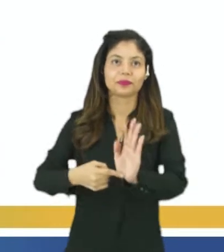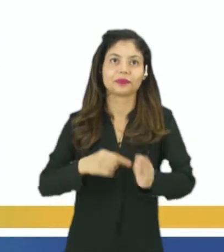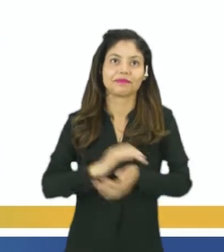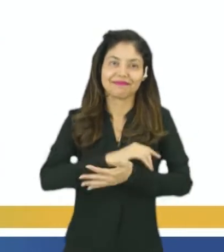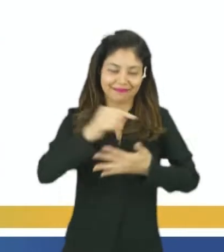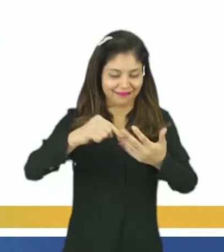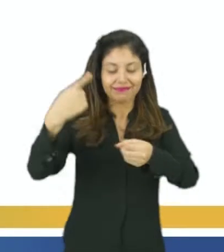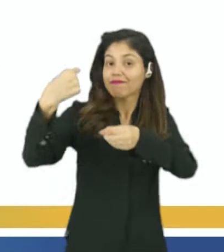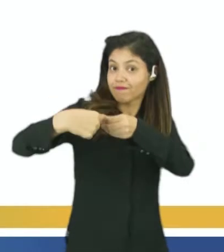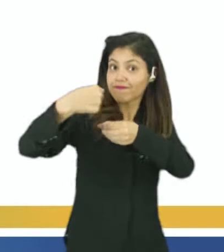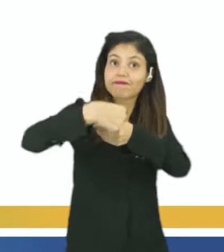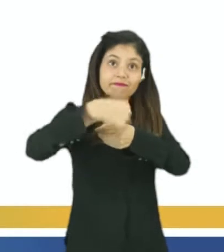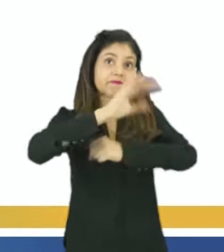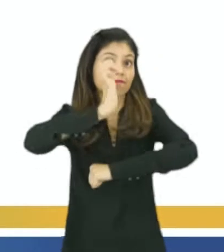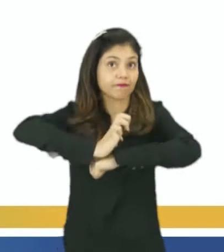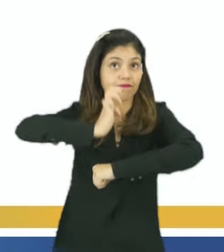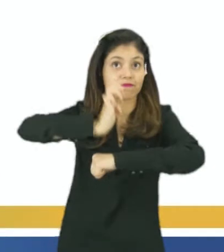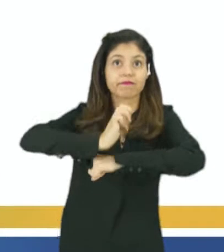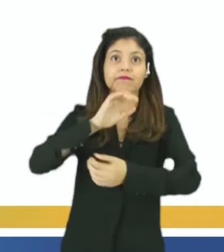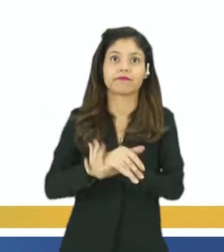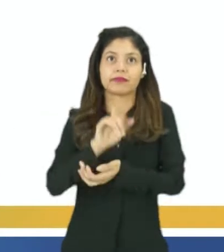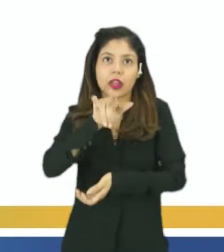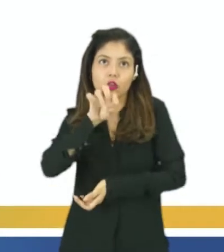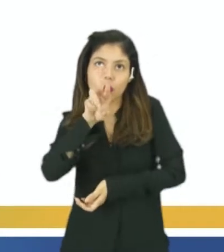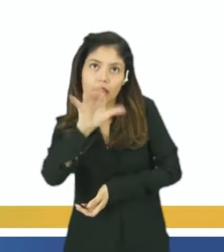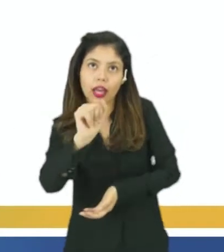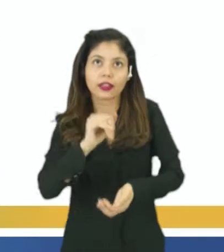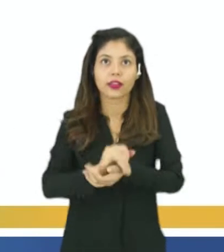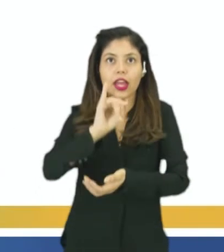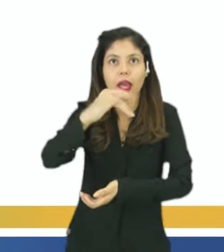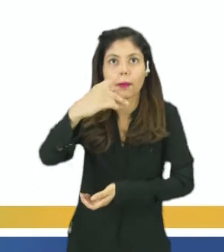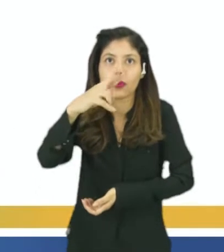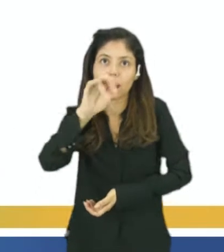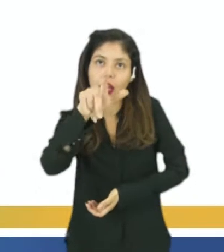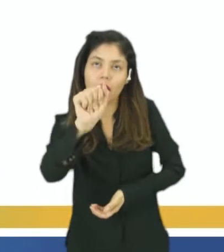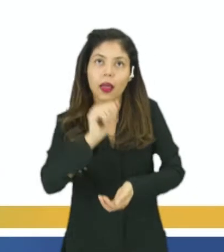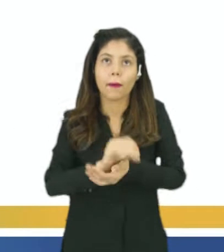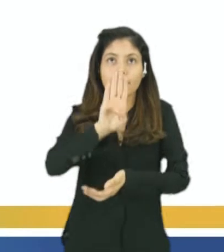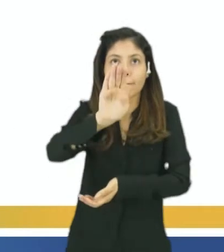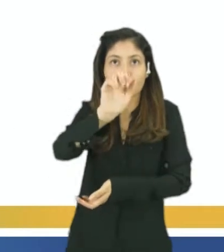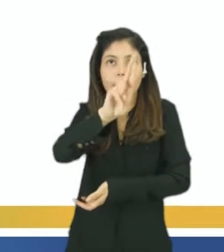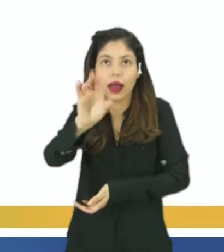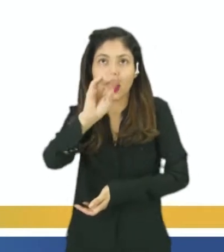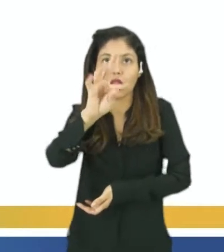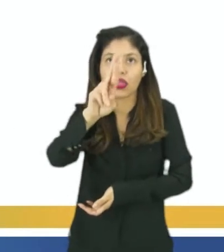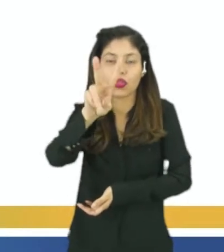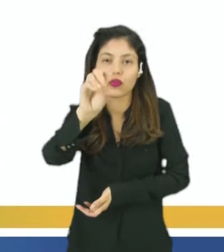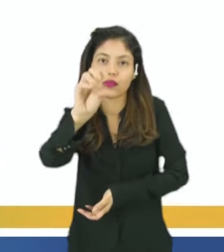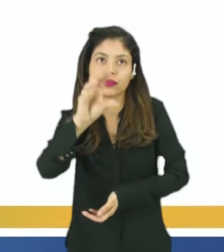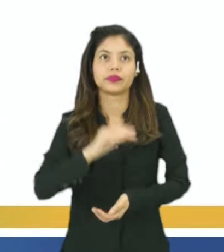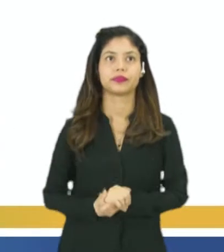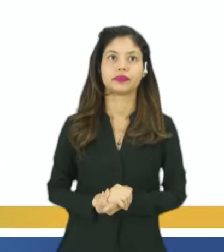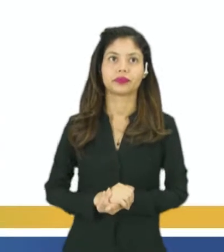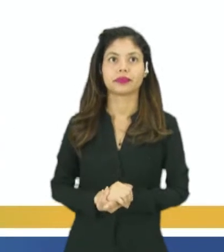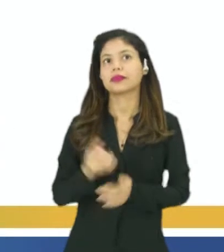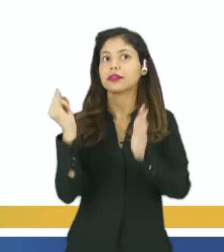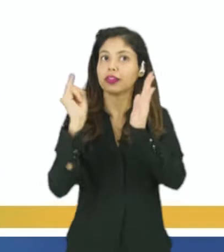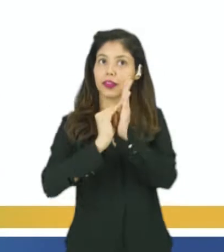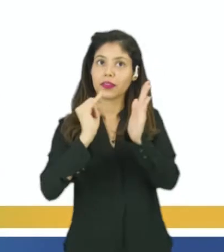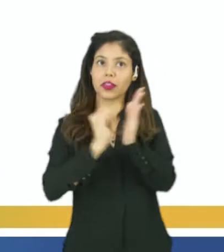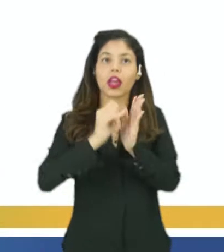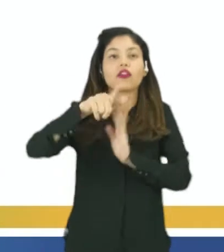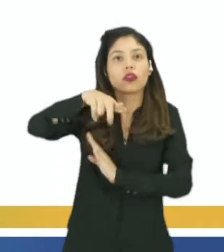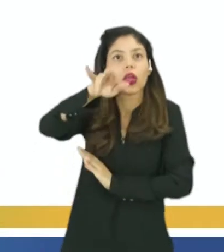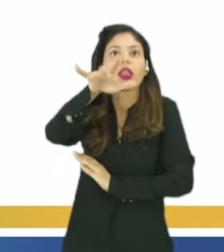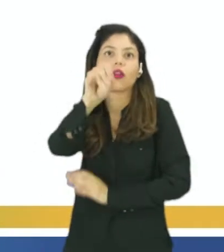diferentes municípios, tais como Eldorado, Iporanga e Barra do Turvo. As identidades